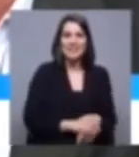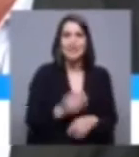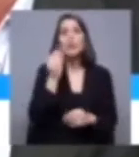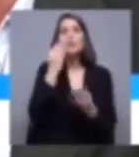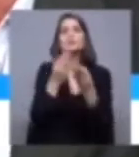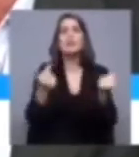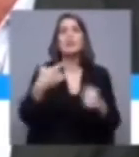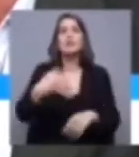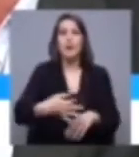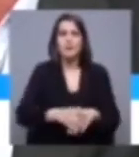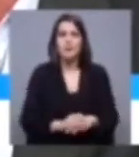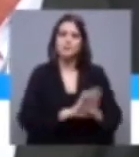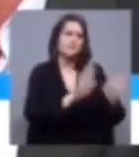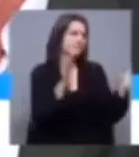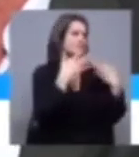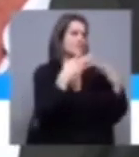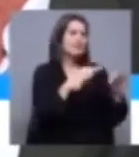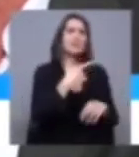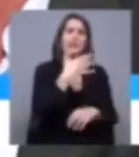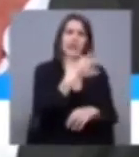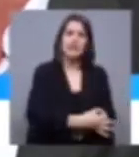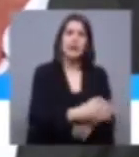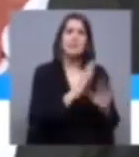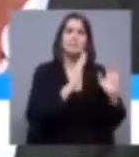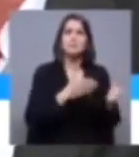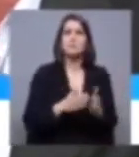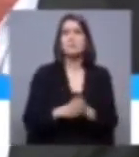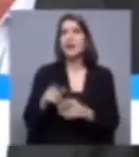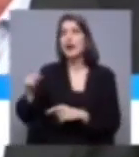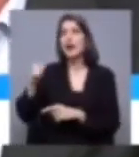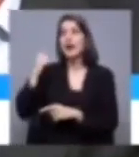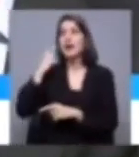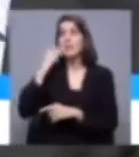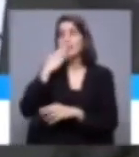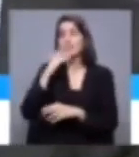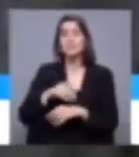para a TAP é muito simples. A solução para a TAP tem que passar...